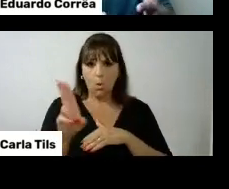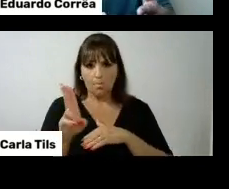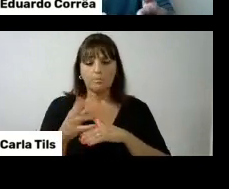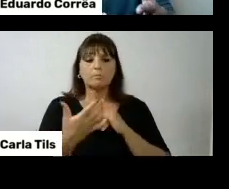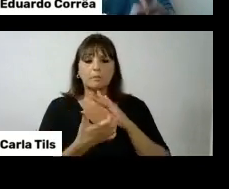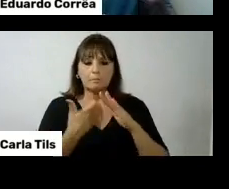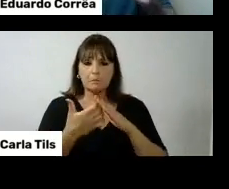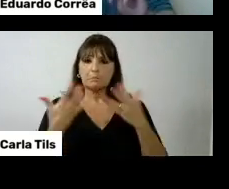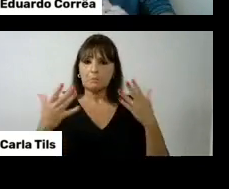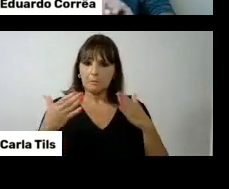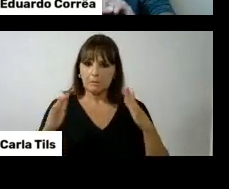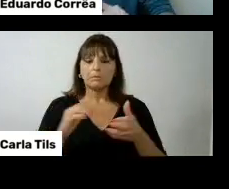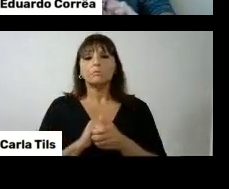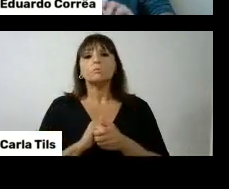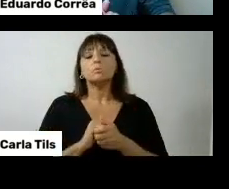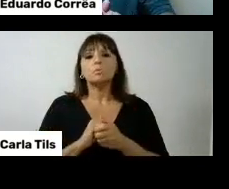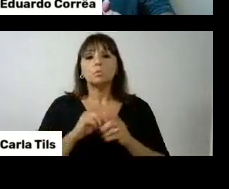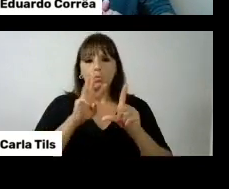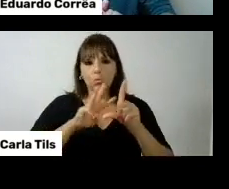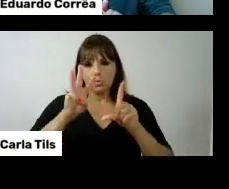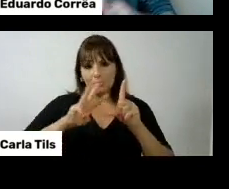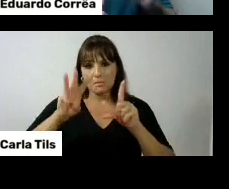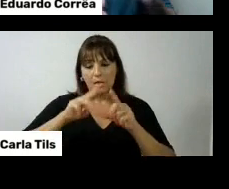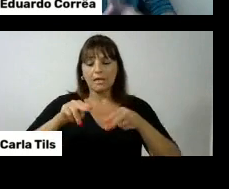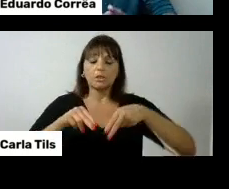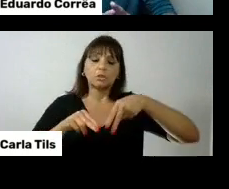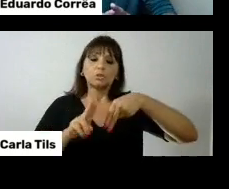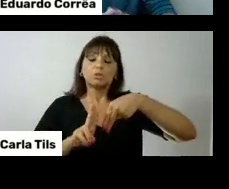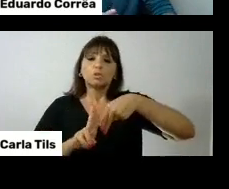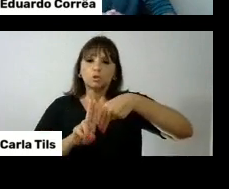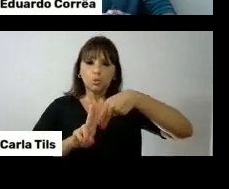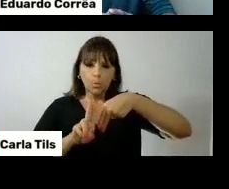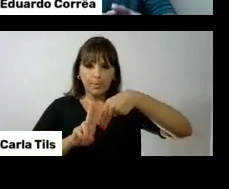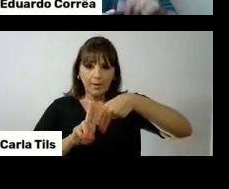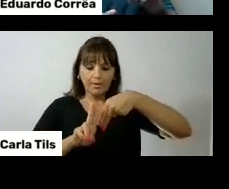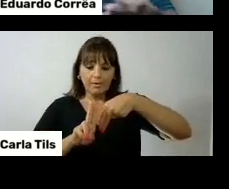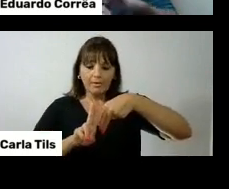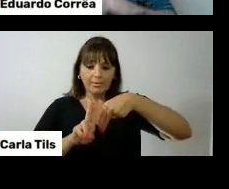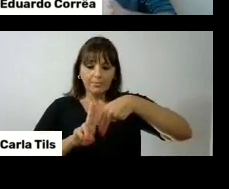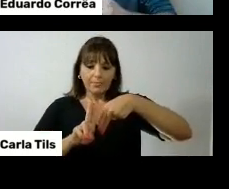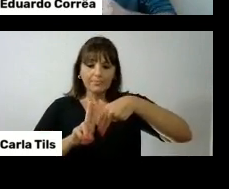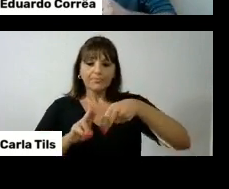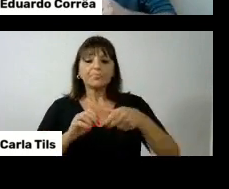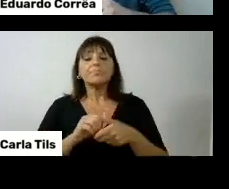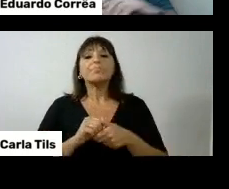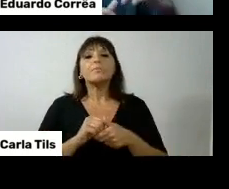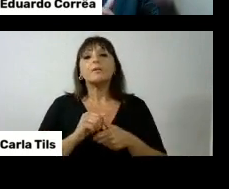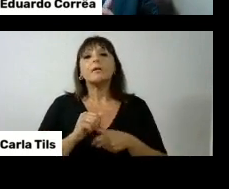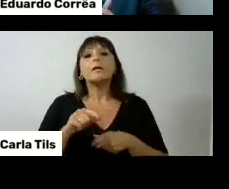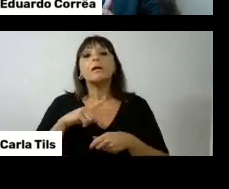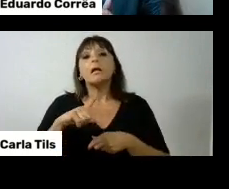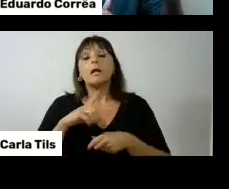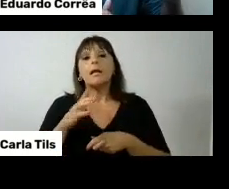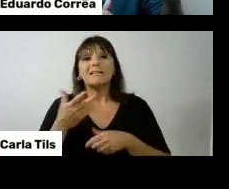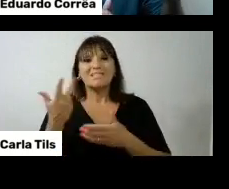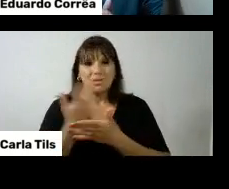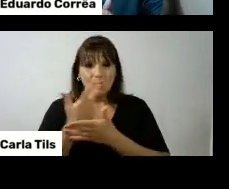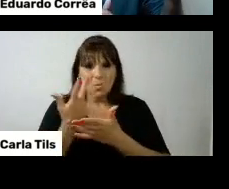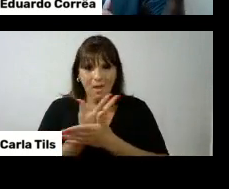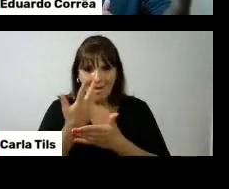é o site da Nubank, na parte do login. Se você erra a senha, você entra numa modal e você só